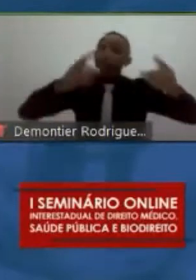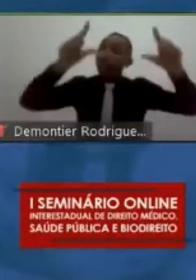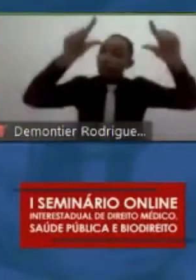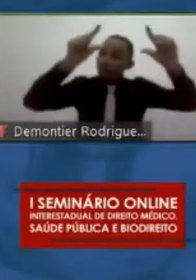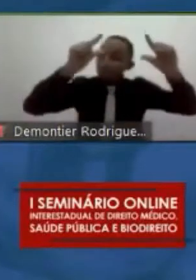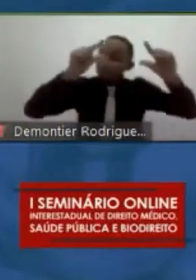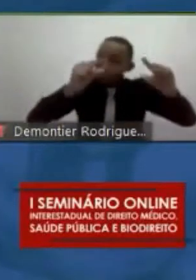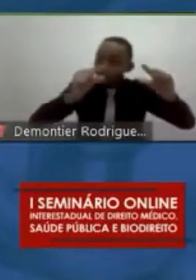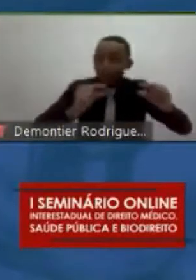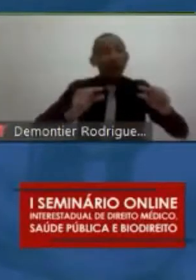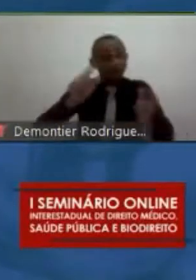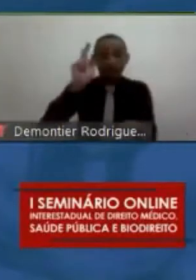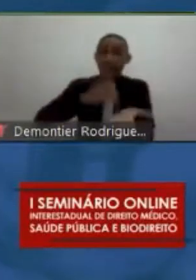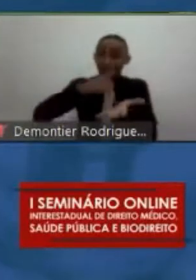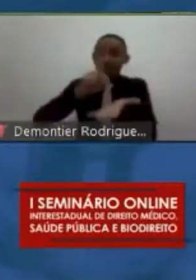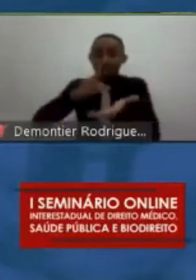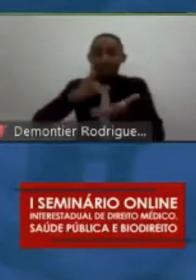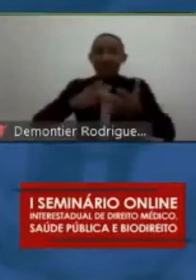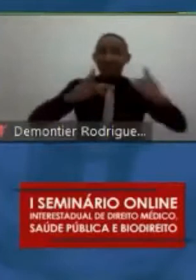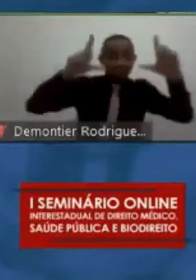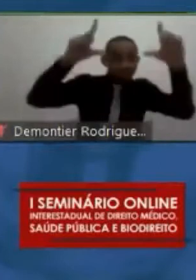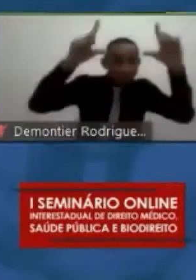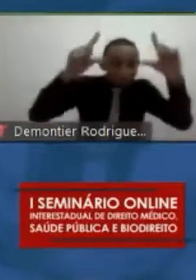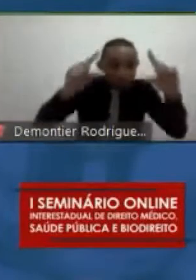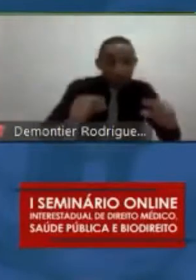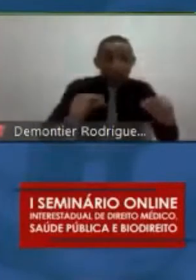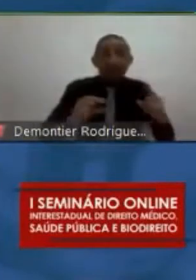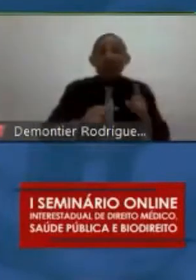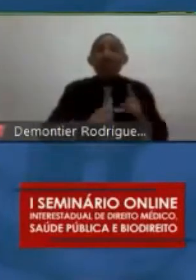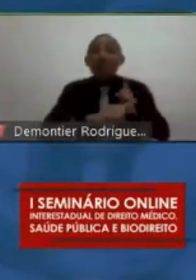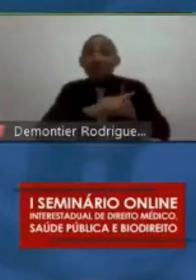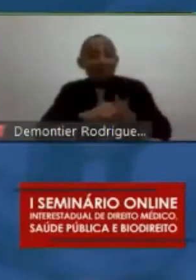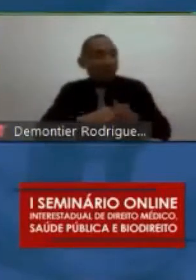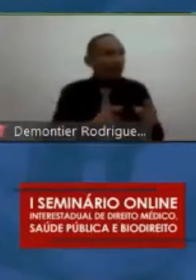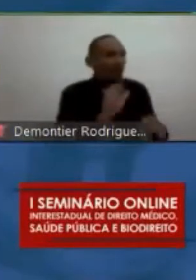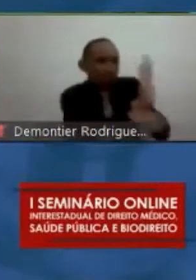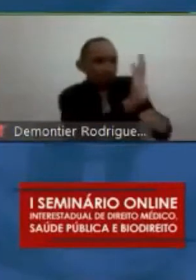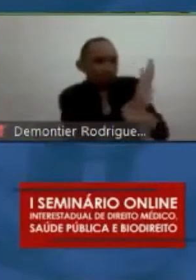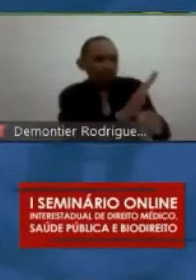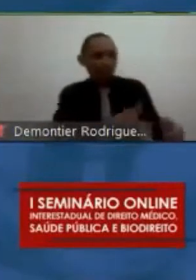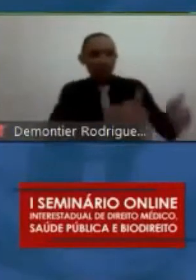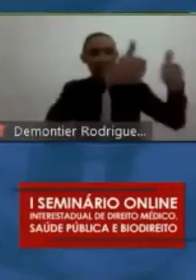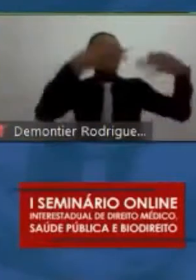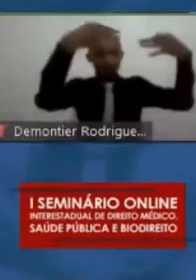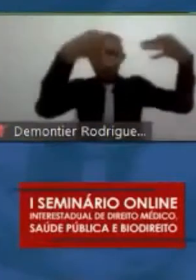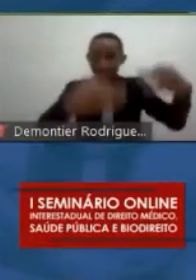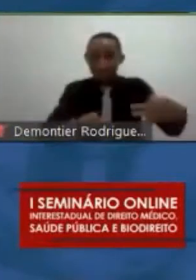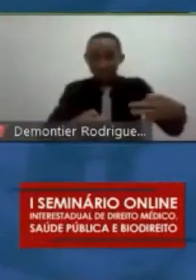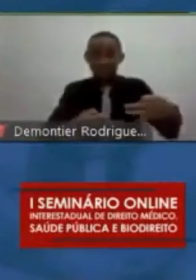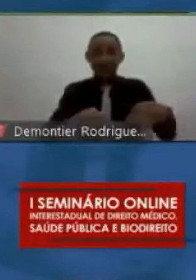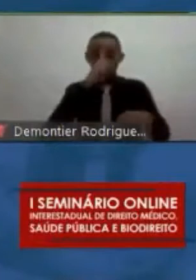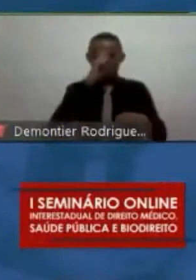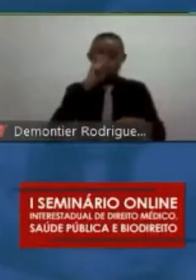porque gastamos menos, nós estamos gastando menos porque gastamos melhor. Isto é um fato importante. Esse é um hospital americano